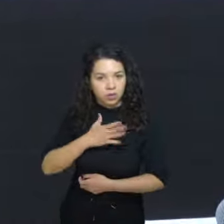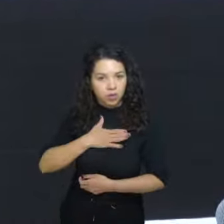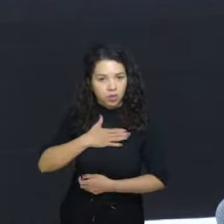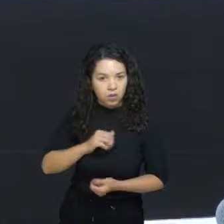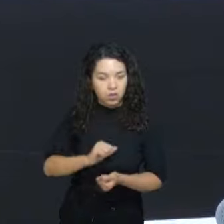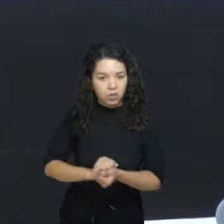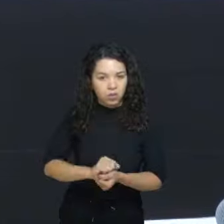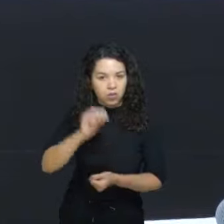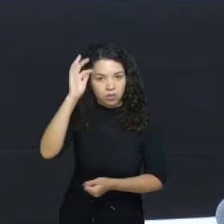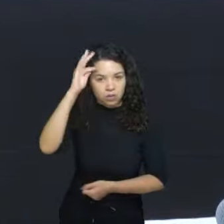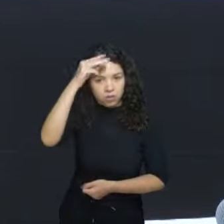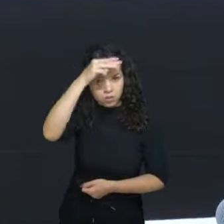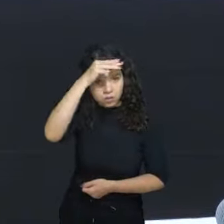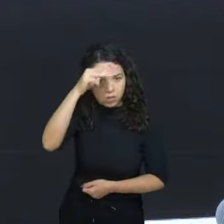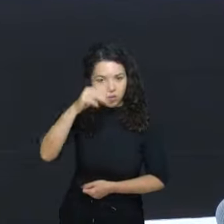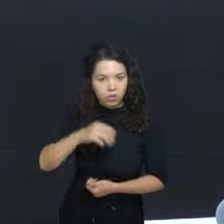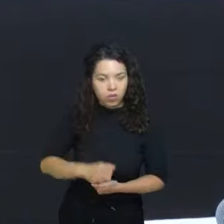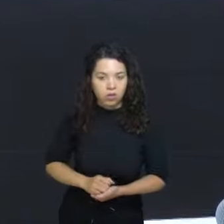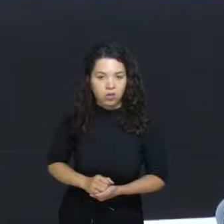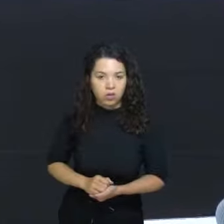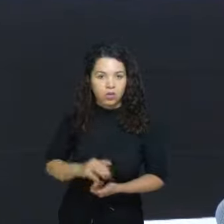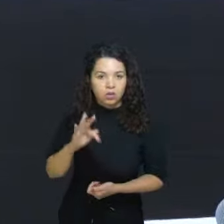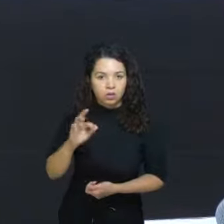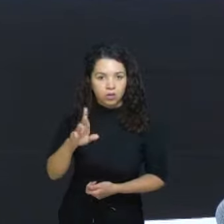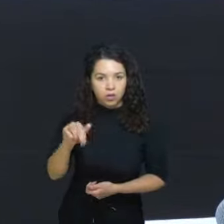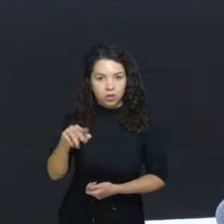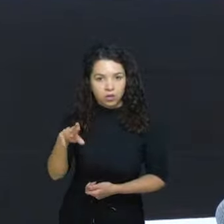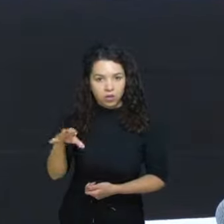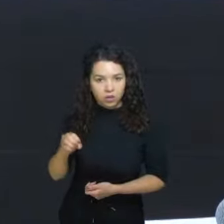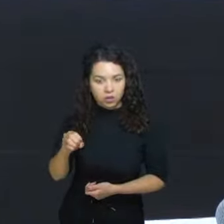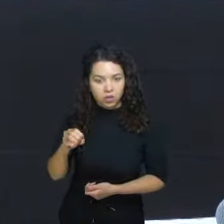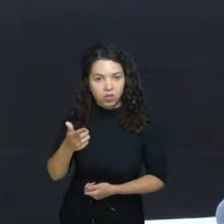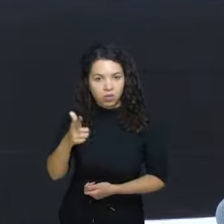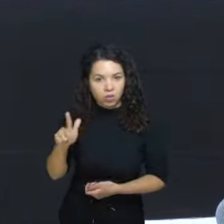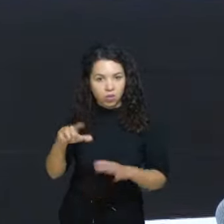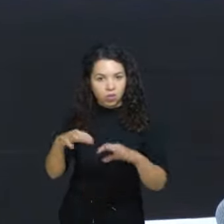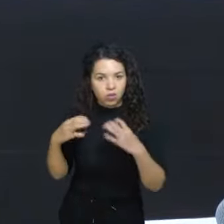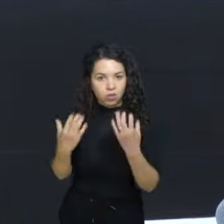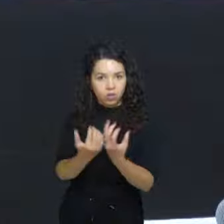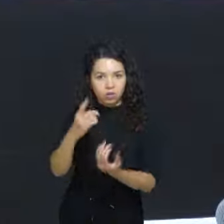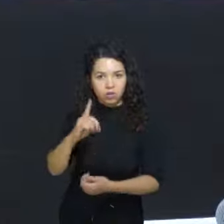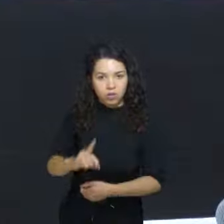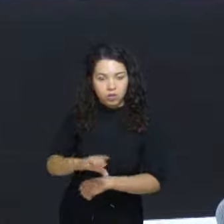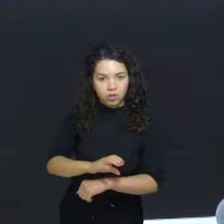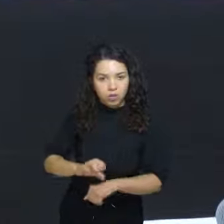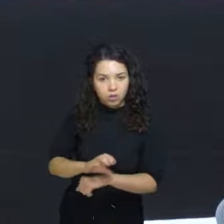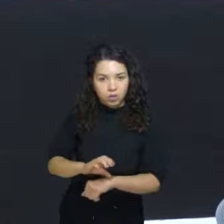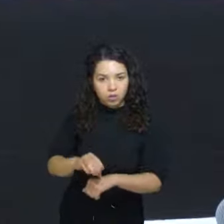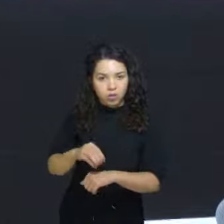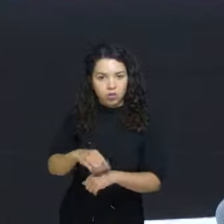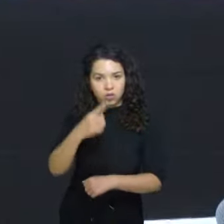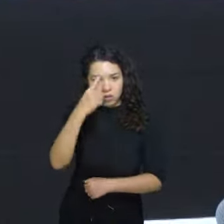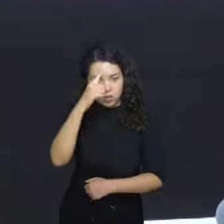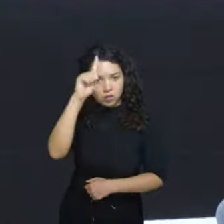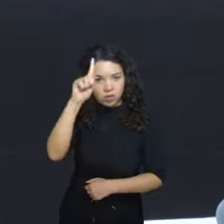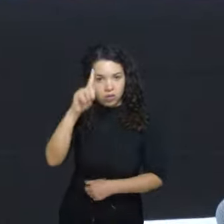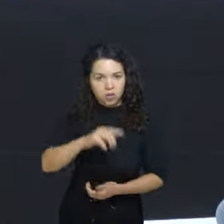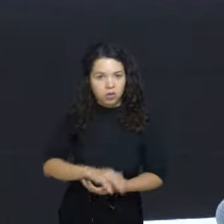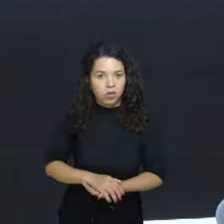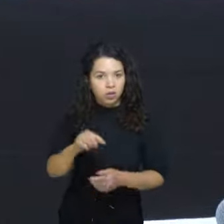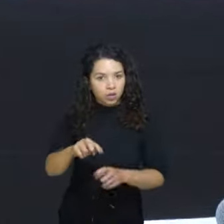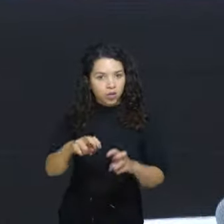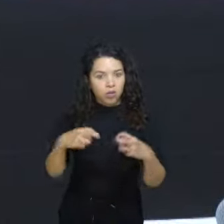Fernando Comim e o deputado Camilo num outro Congresso de Direito Constitucional quando então surgiu a ideia de fazermos aqui no Parlamento